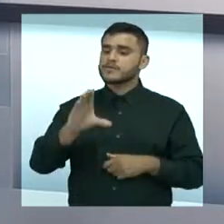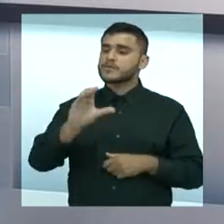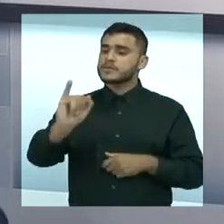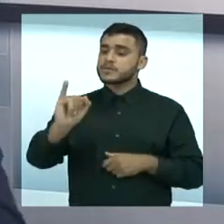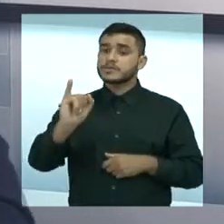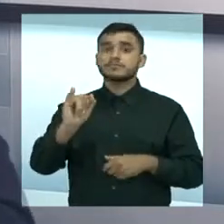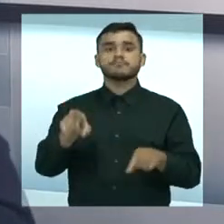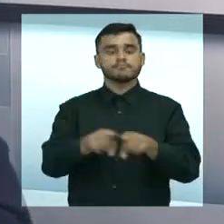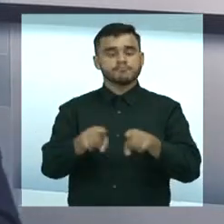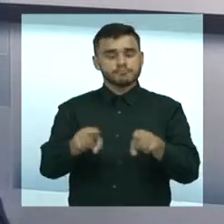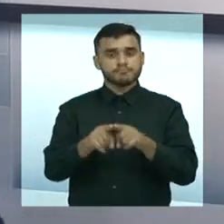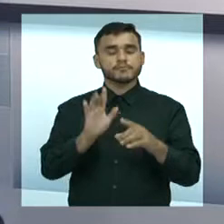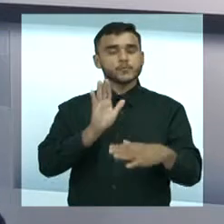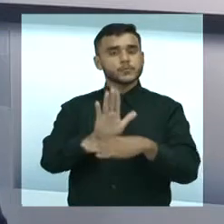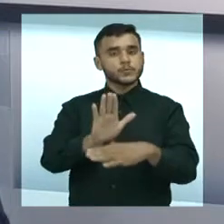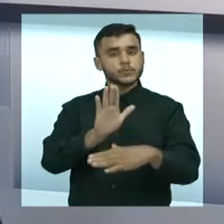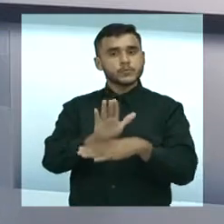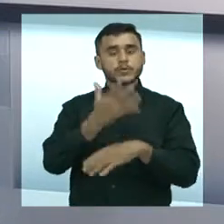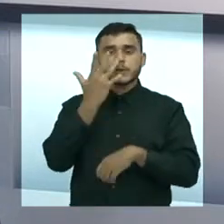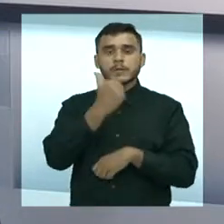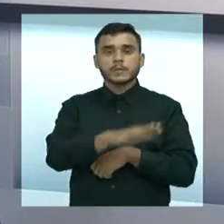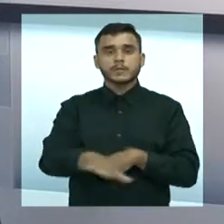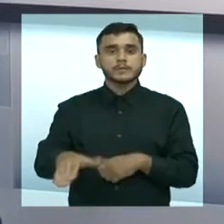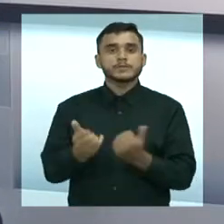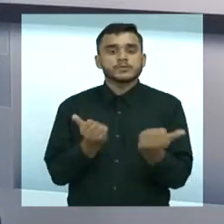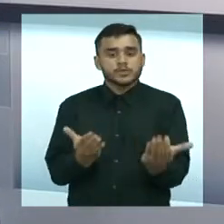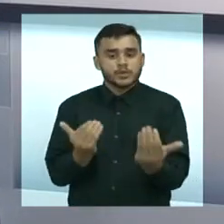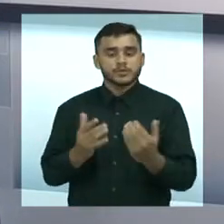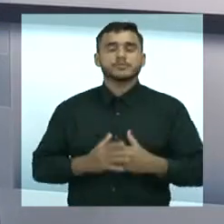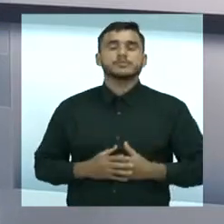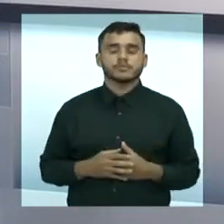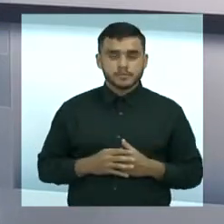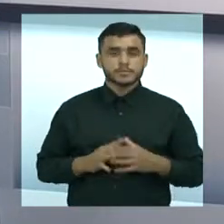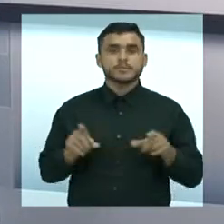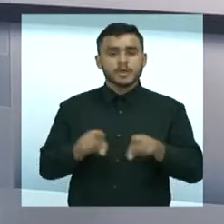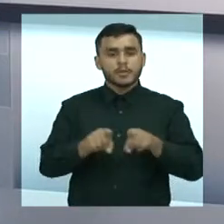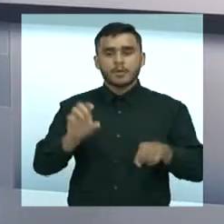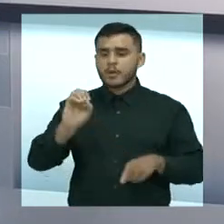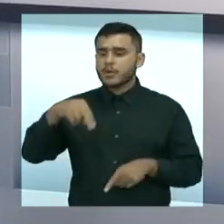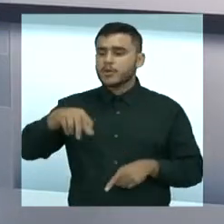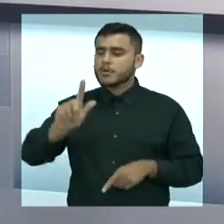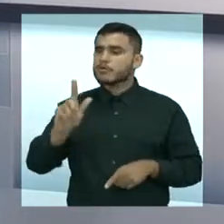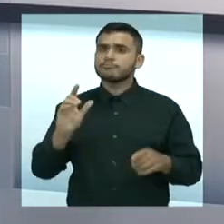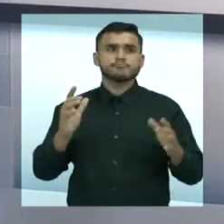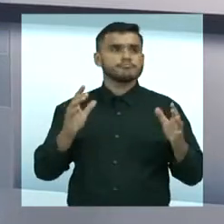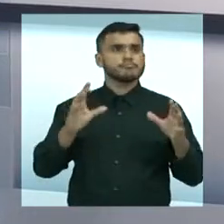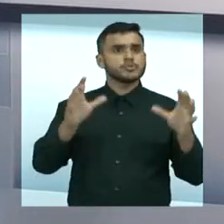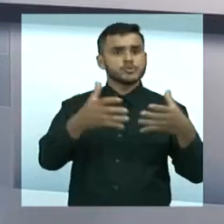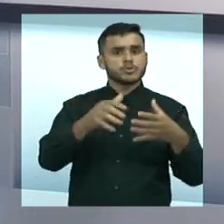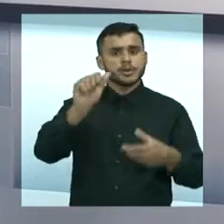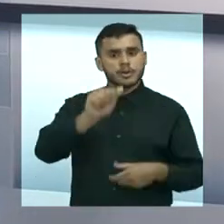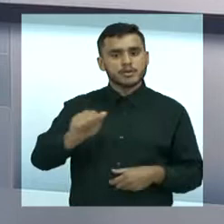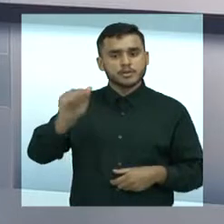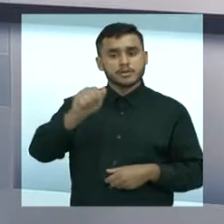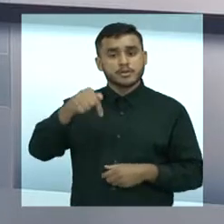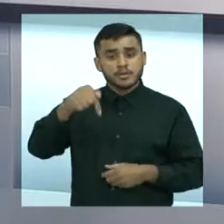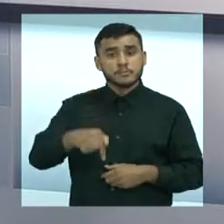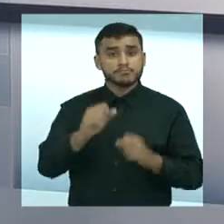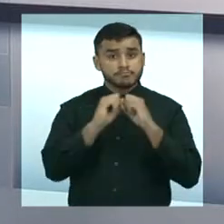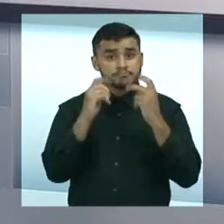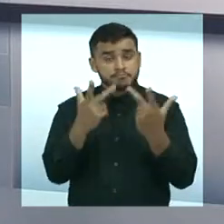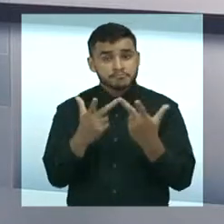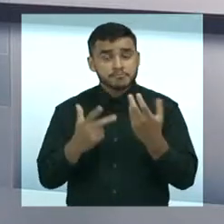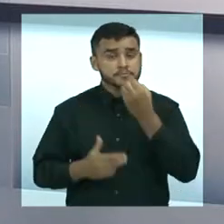e também integrantes da sociedade civil organizada. A Câmara Municipal de Fortaleza alavanca,